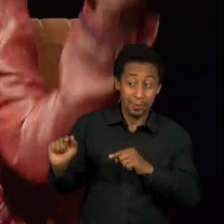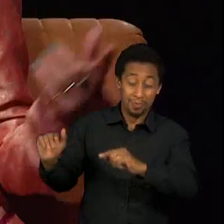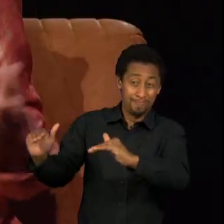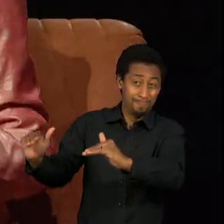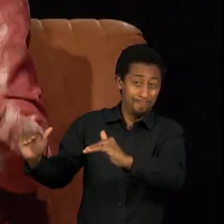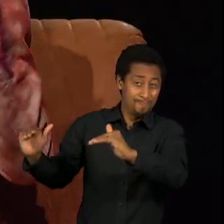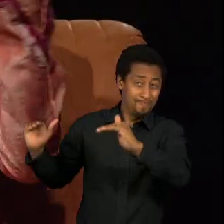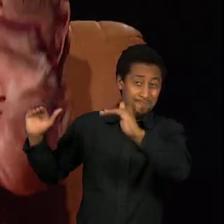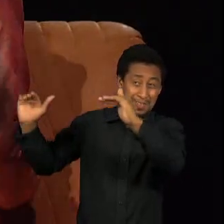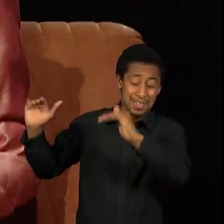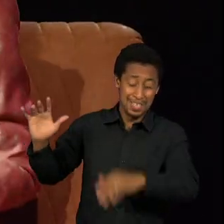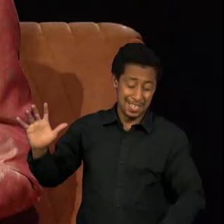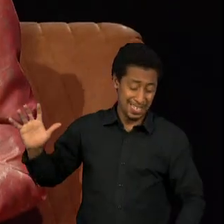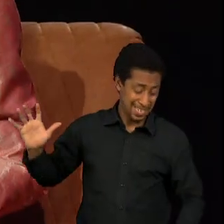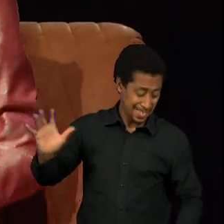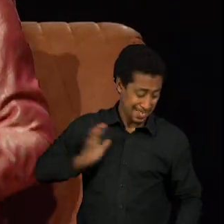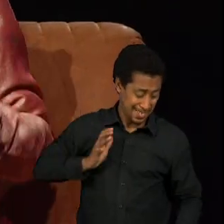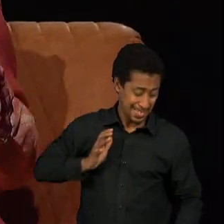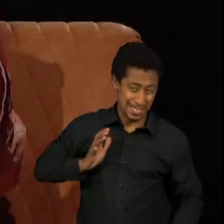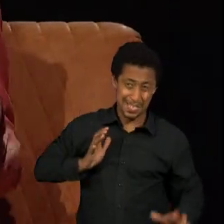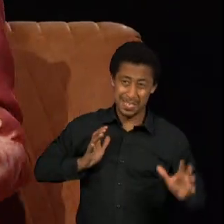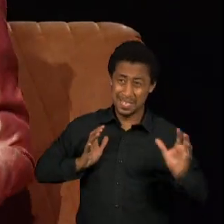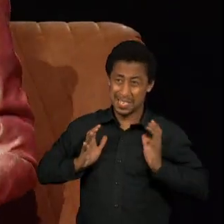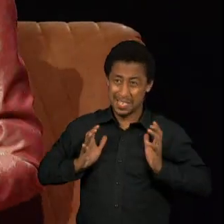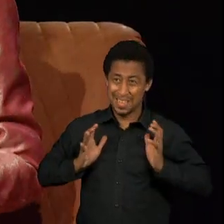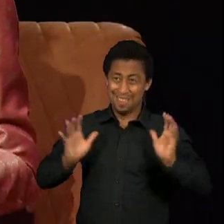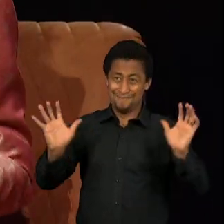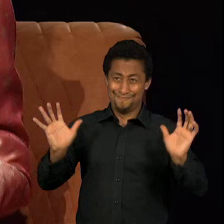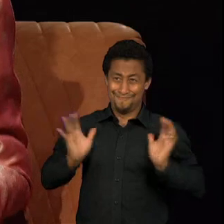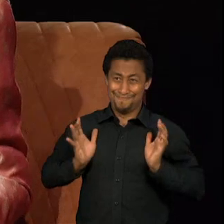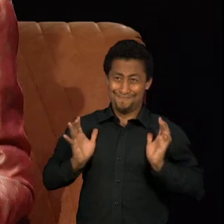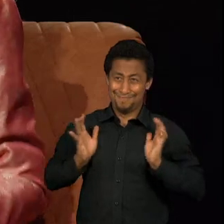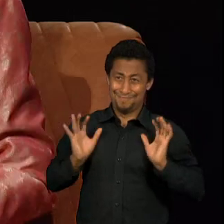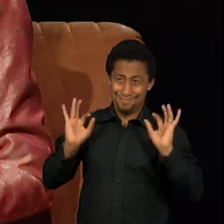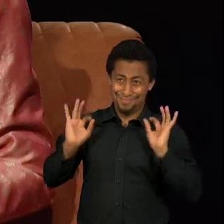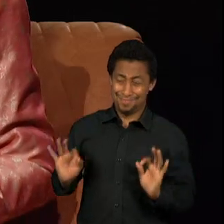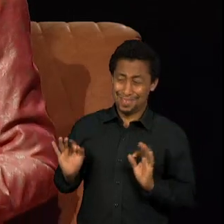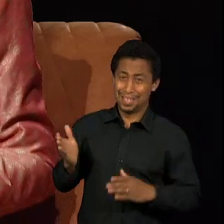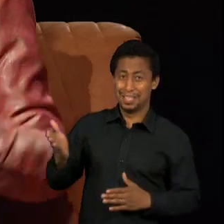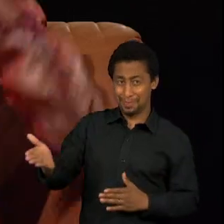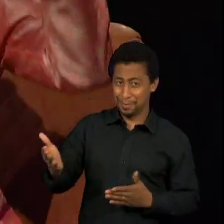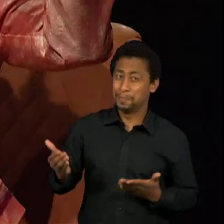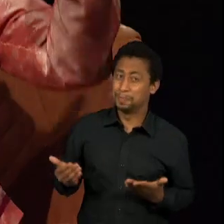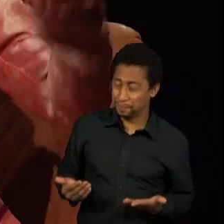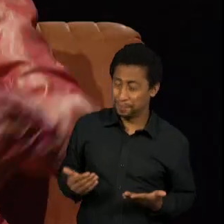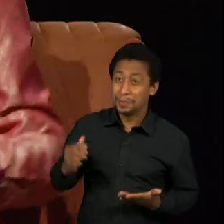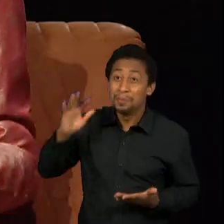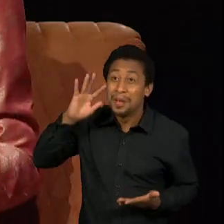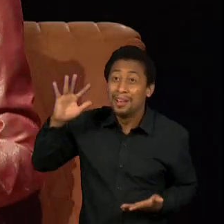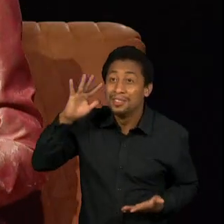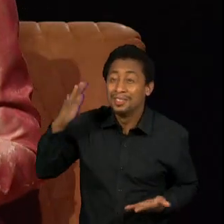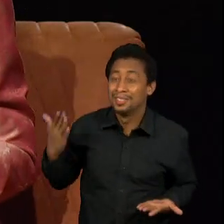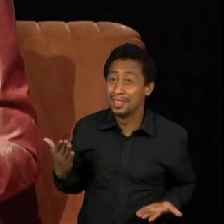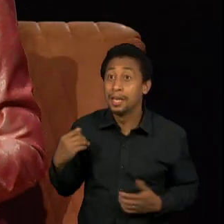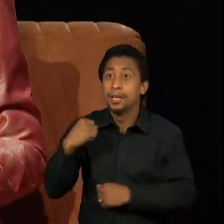altíssima burguesia, né? Pessoas que... Jorge Guenli, né? Pessoas que a